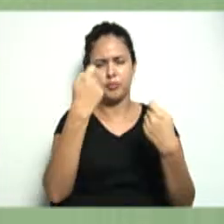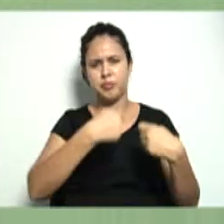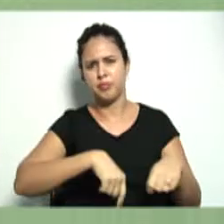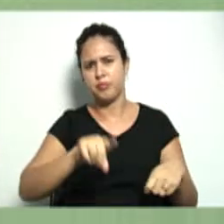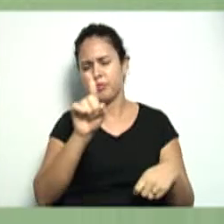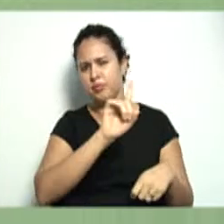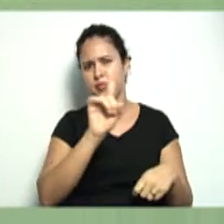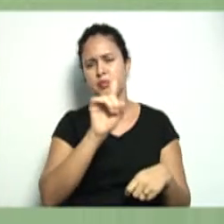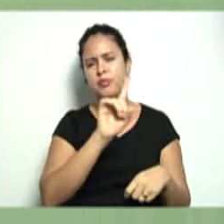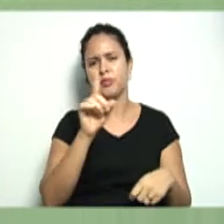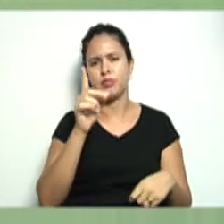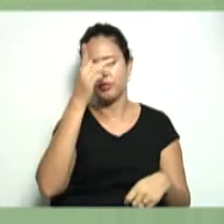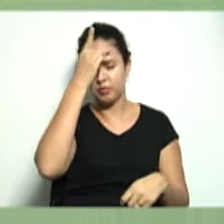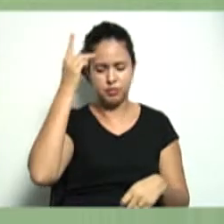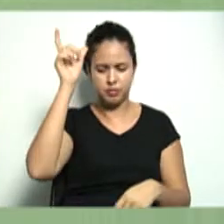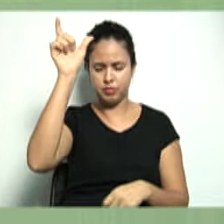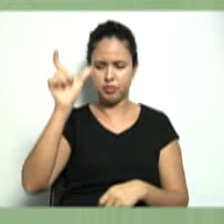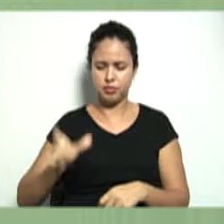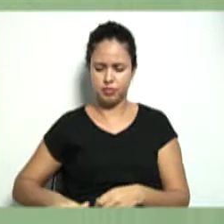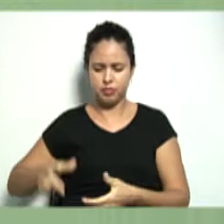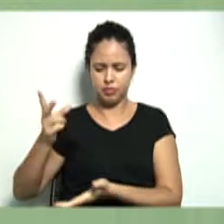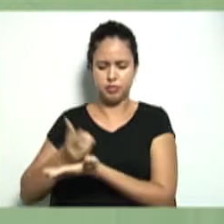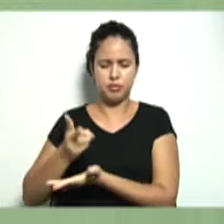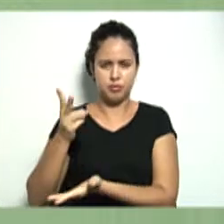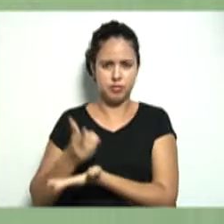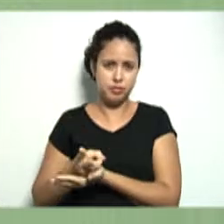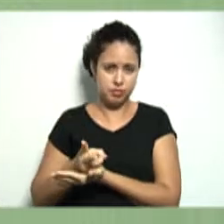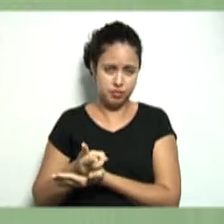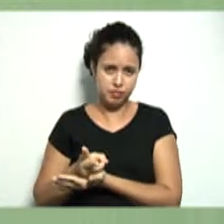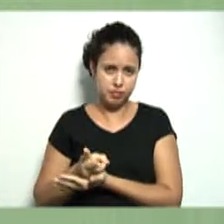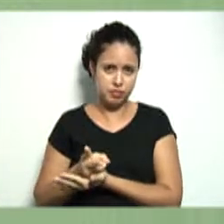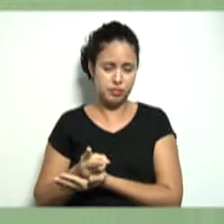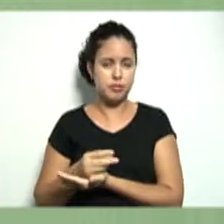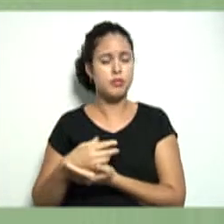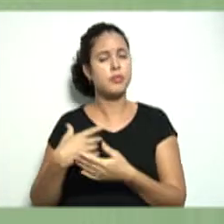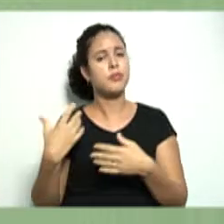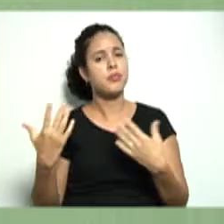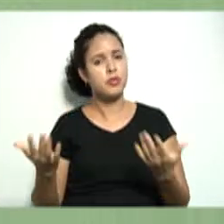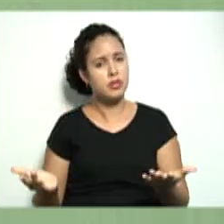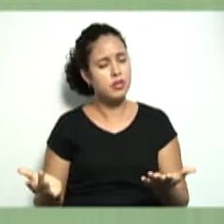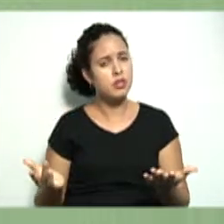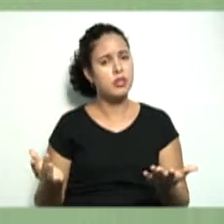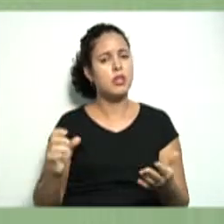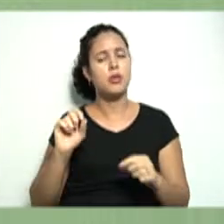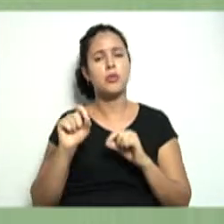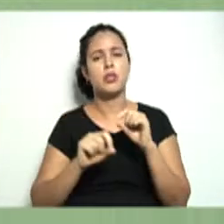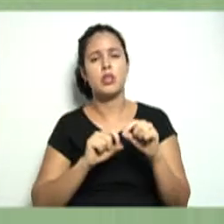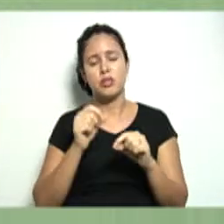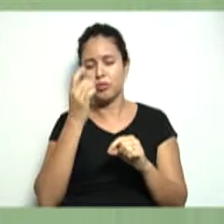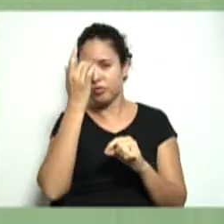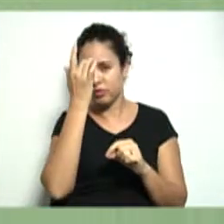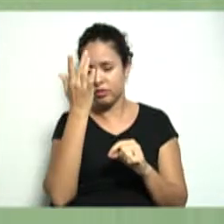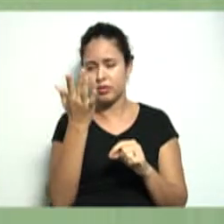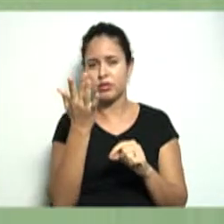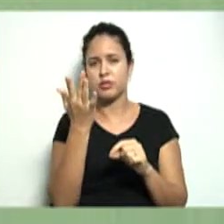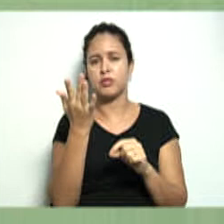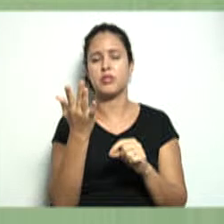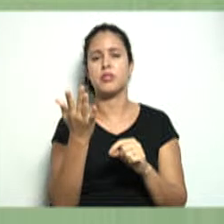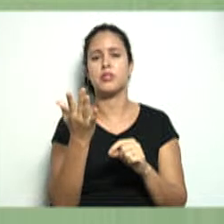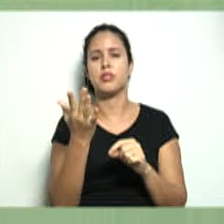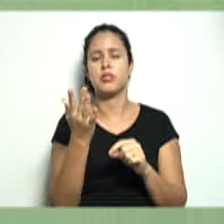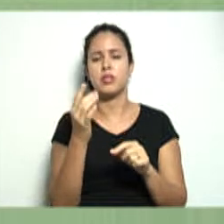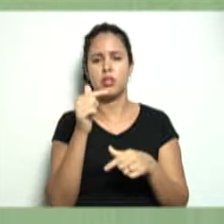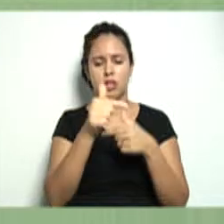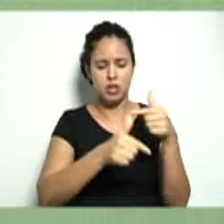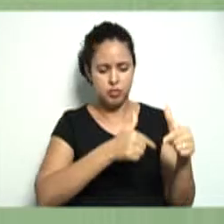de um operador fixo. Gente, essa aqui também ela estava dada. Essa aqui não tem a ver com o